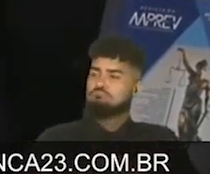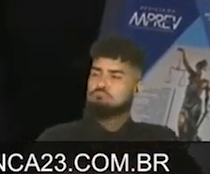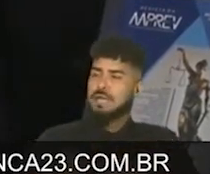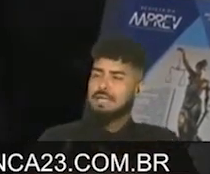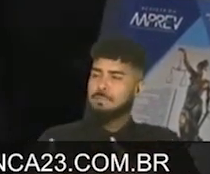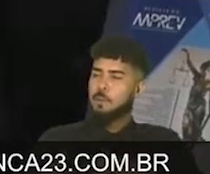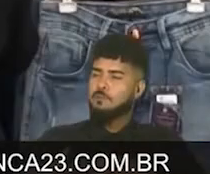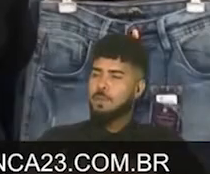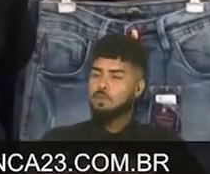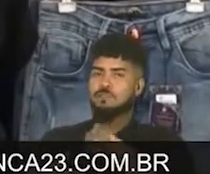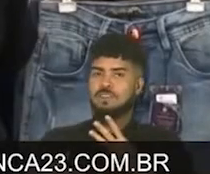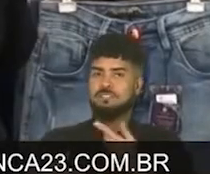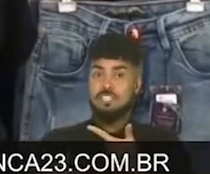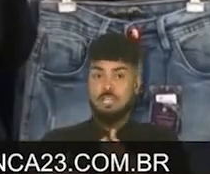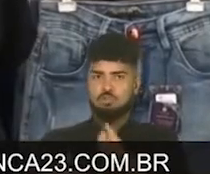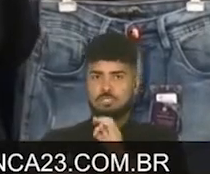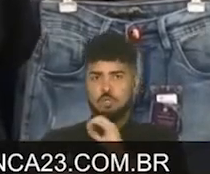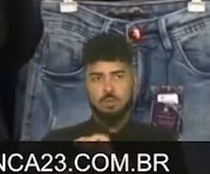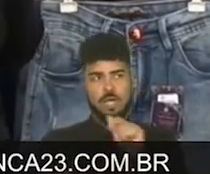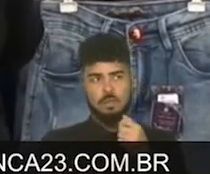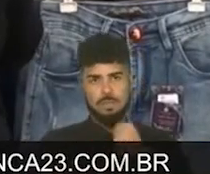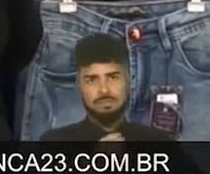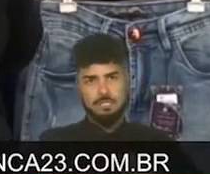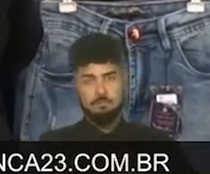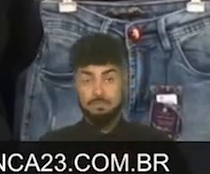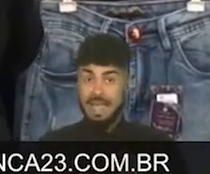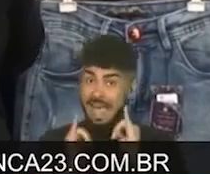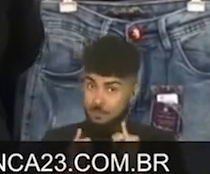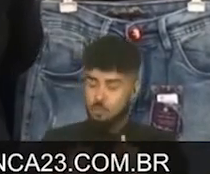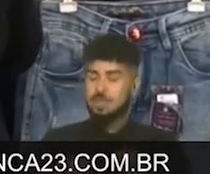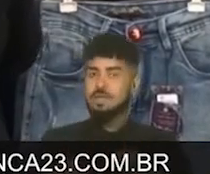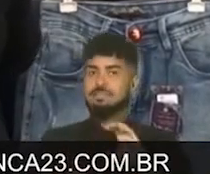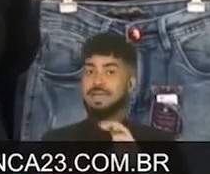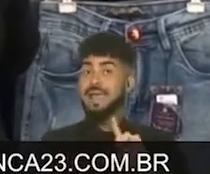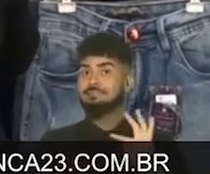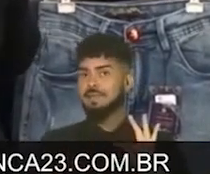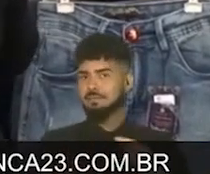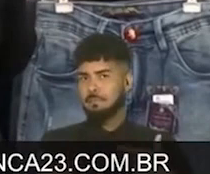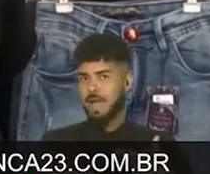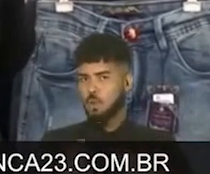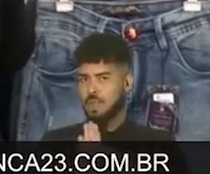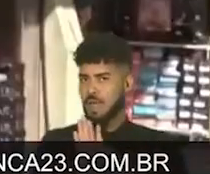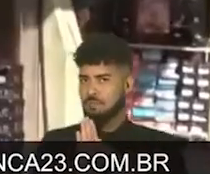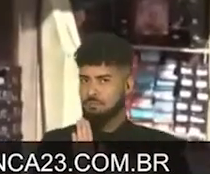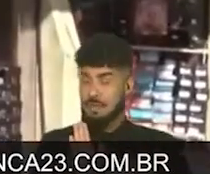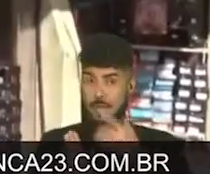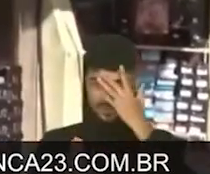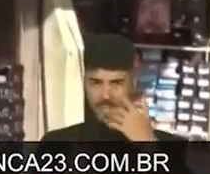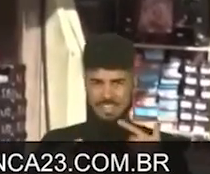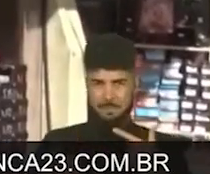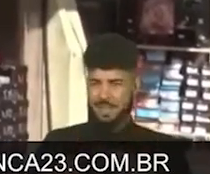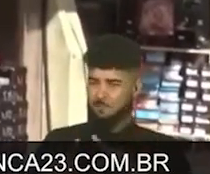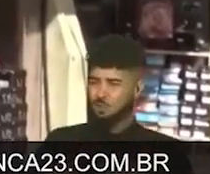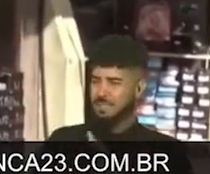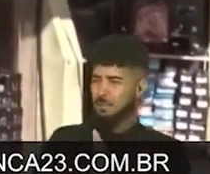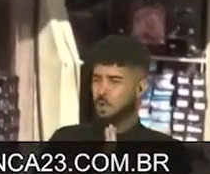ao ano passado. É importante estar atento à legislação trabalhista. O empregado de contrato temporário tem direitos e não pode ter um